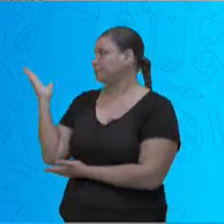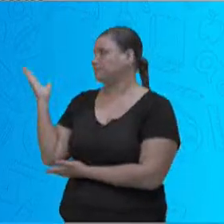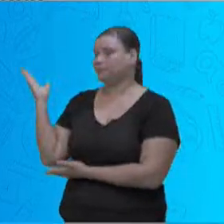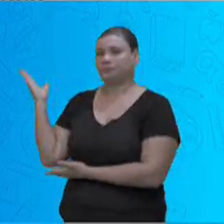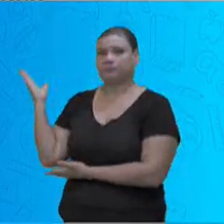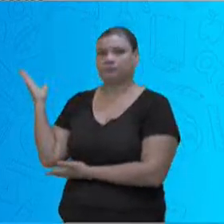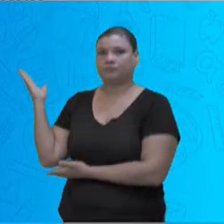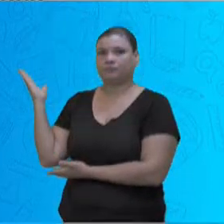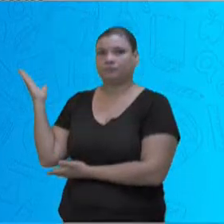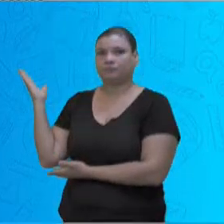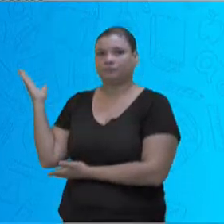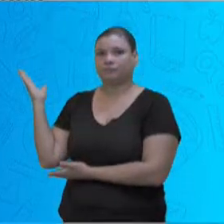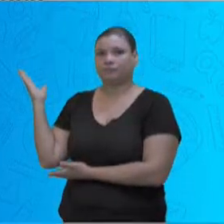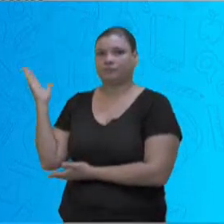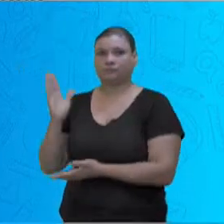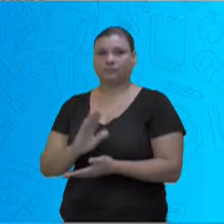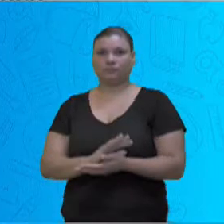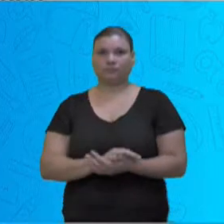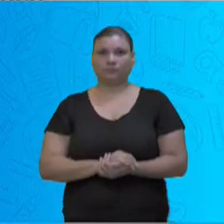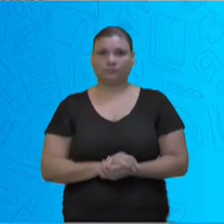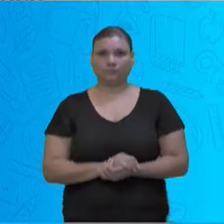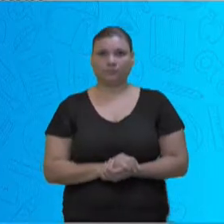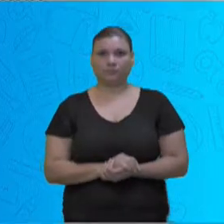not, and they are not. Então,